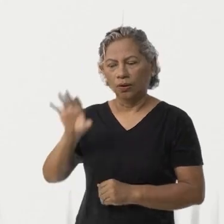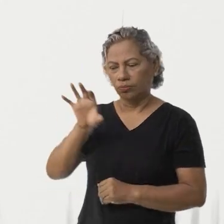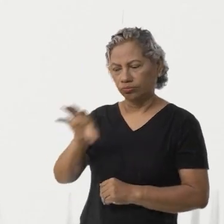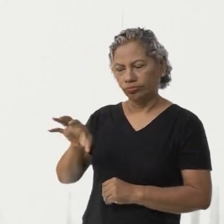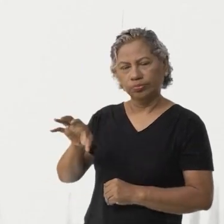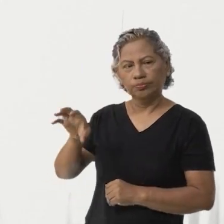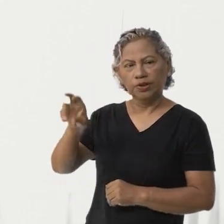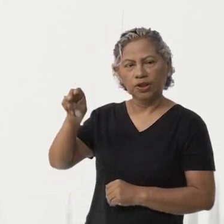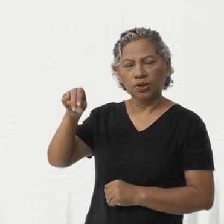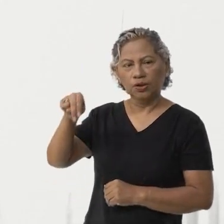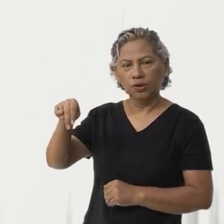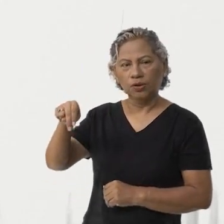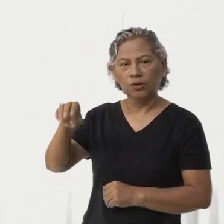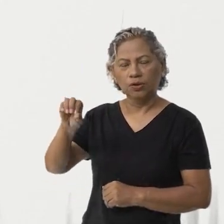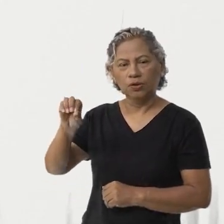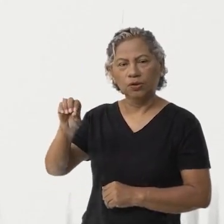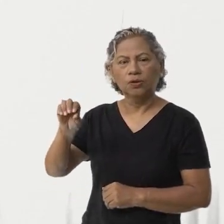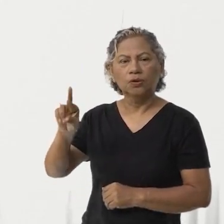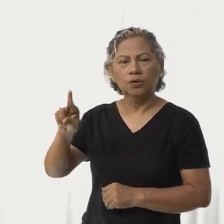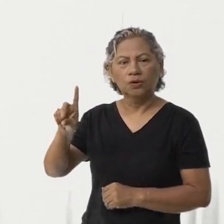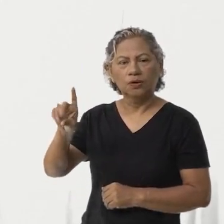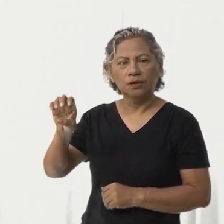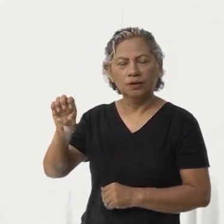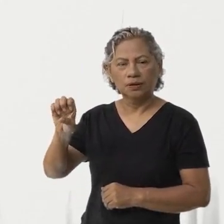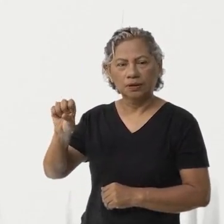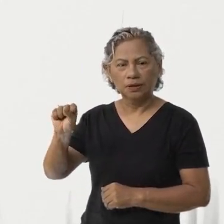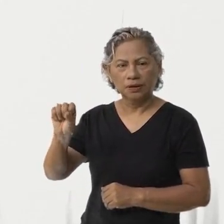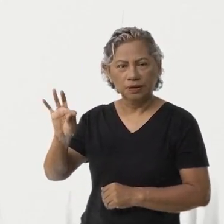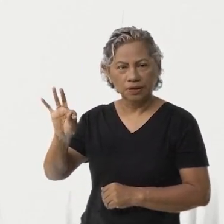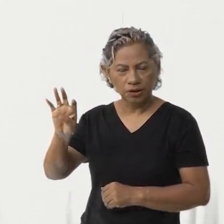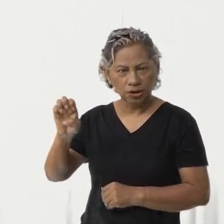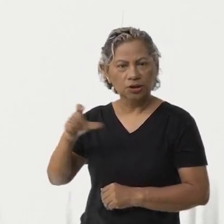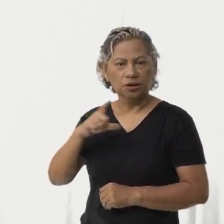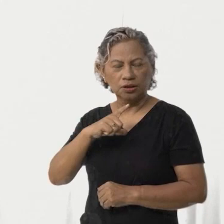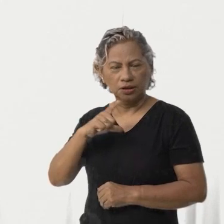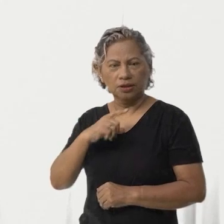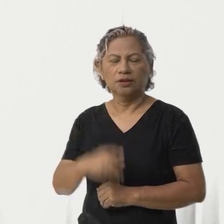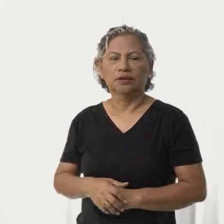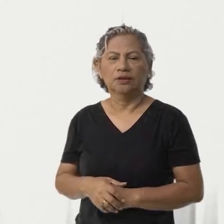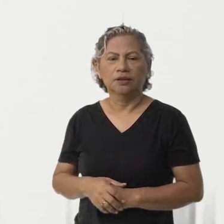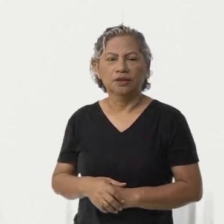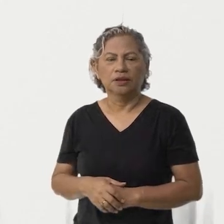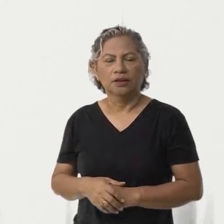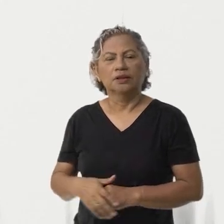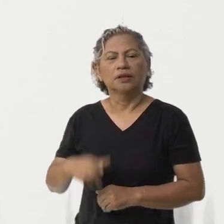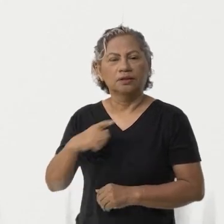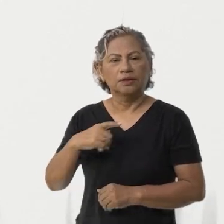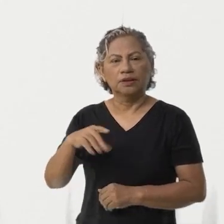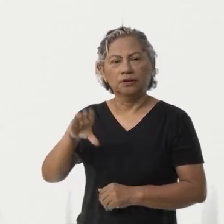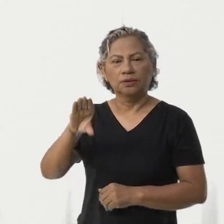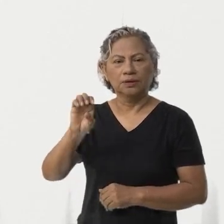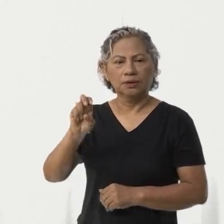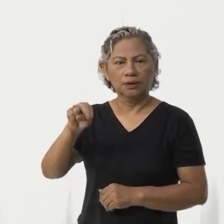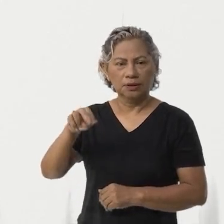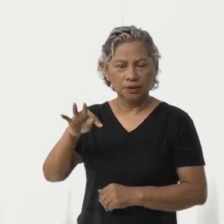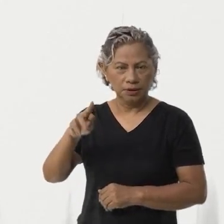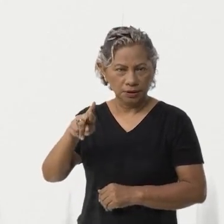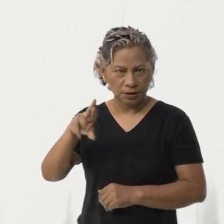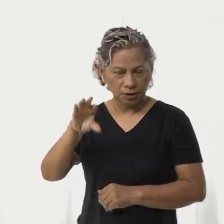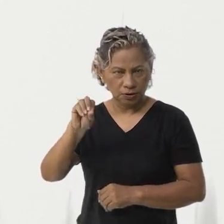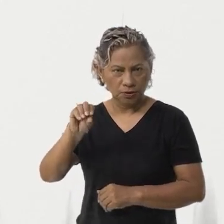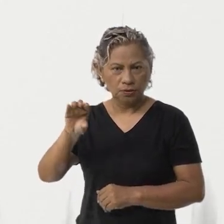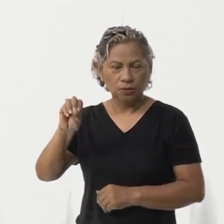sim, aqui a região nordeste, ok? Aqui no meio, nós vamos ter